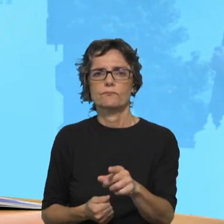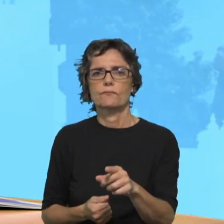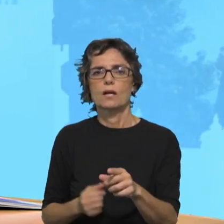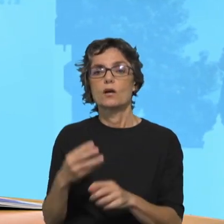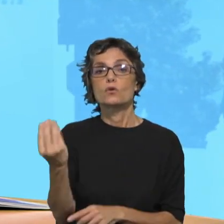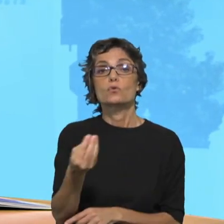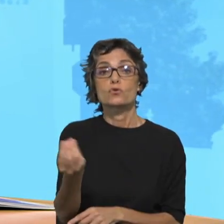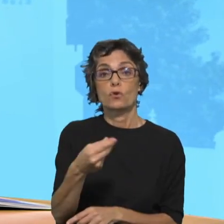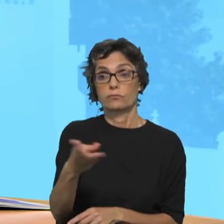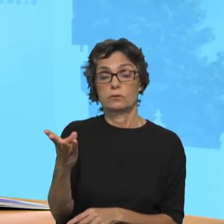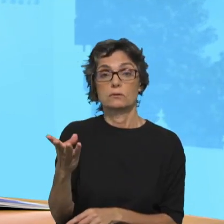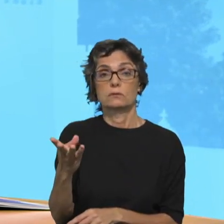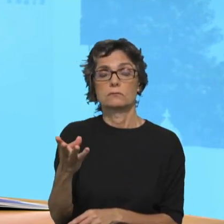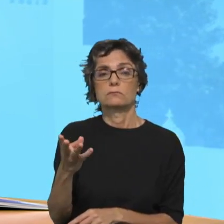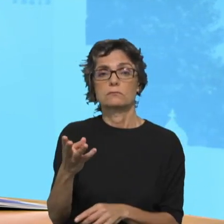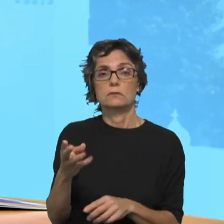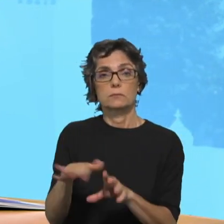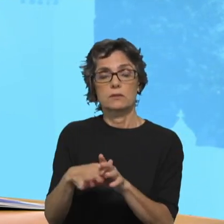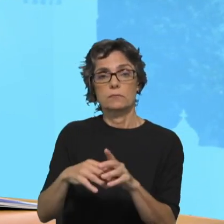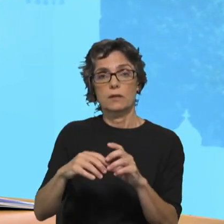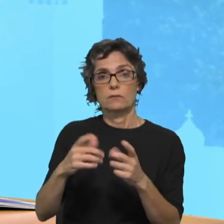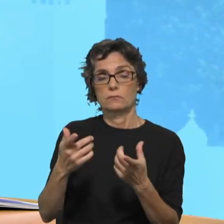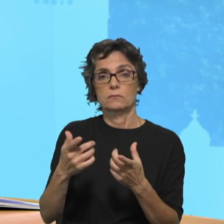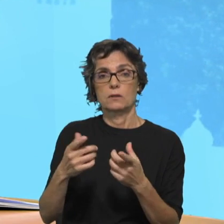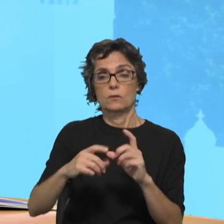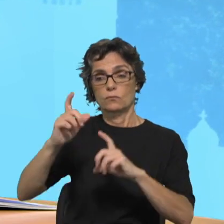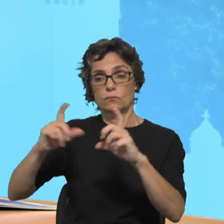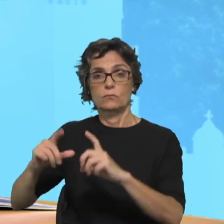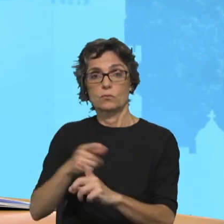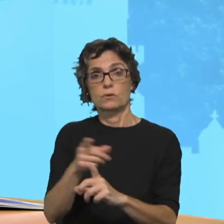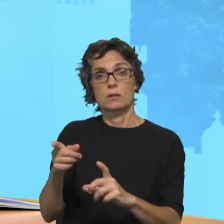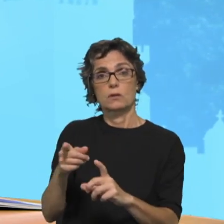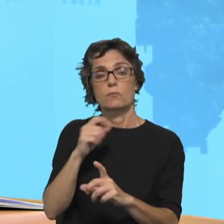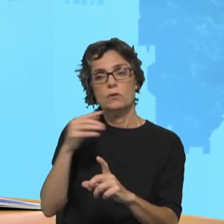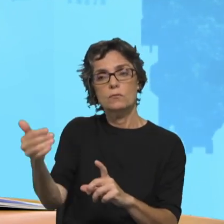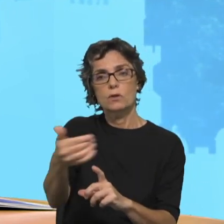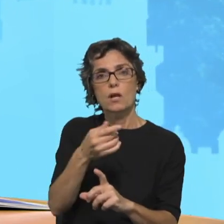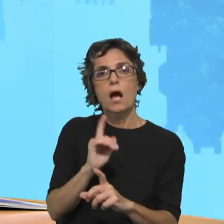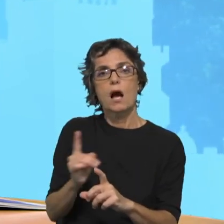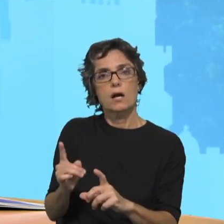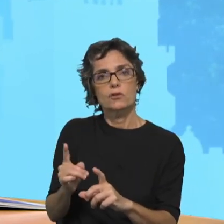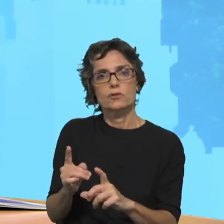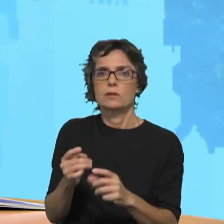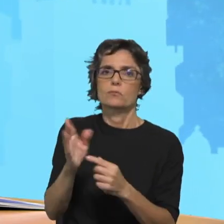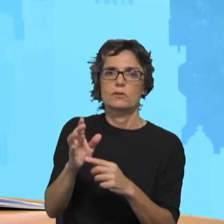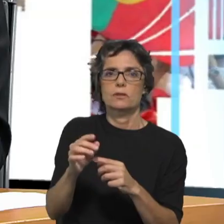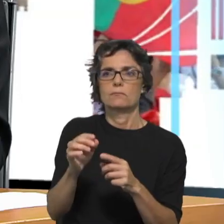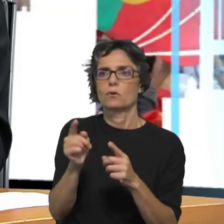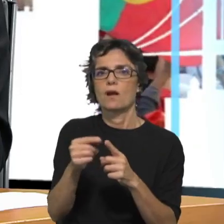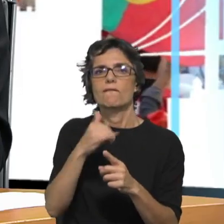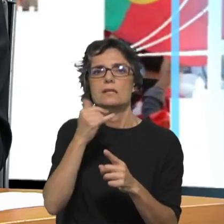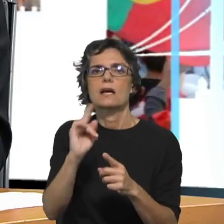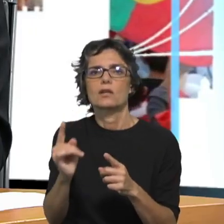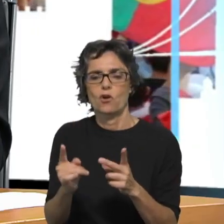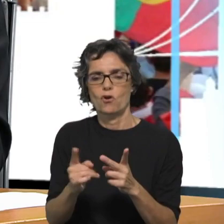estudo, que indicadores é possível colher sobre os motivos para ser feliz, o papel da religião para a construção